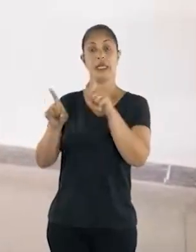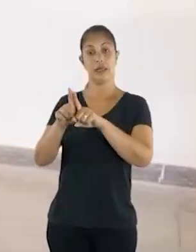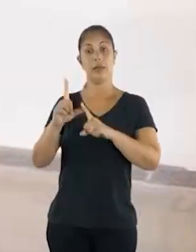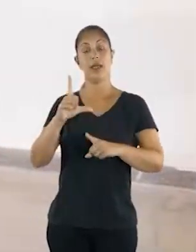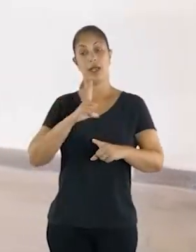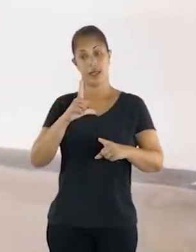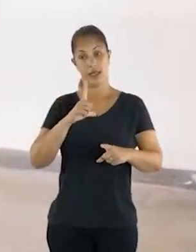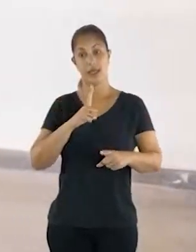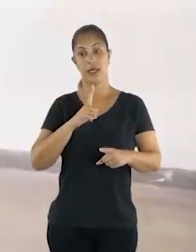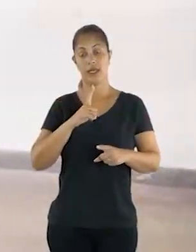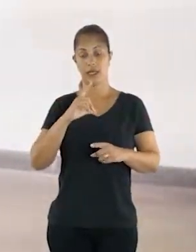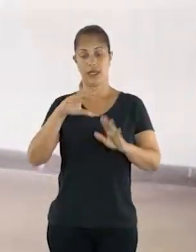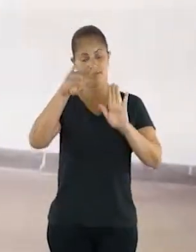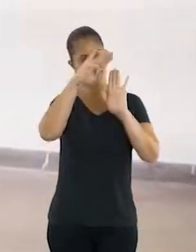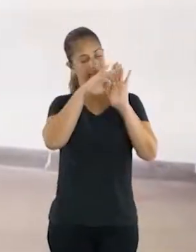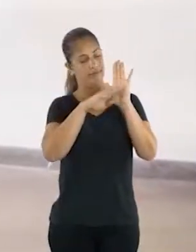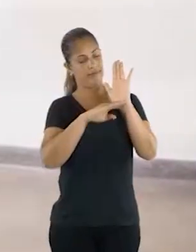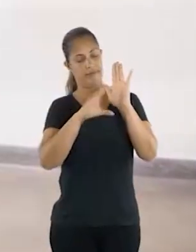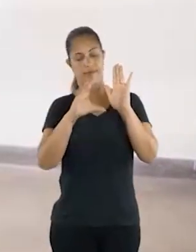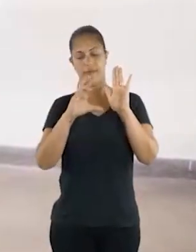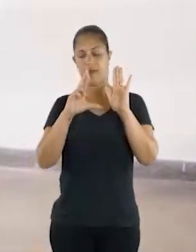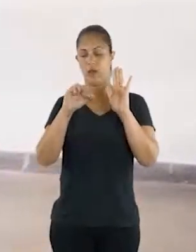tem uma cronologia